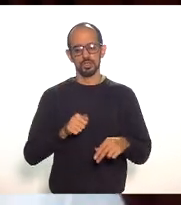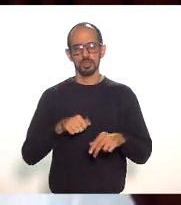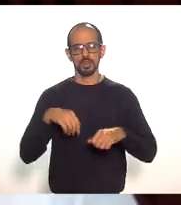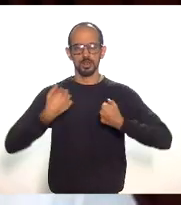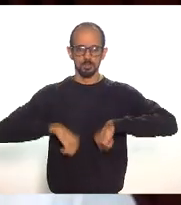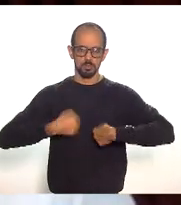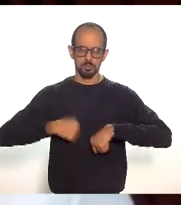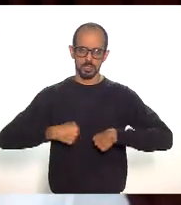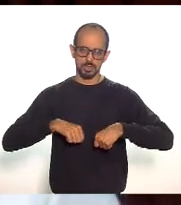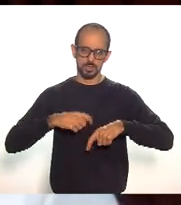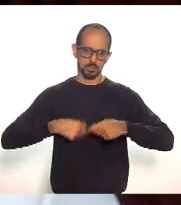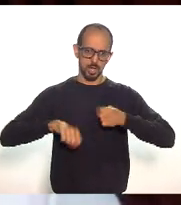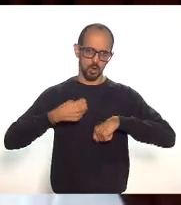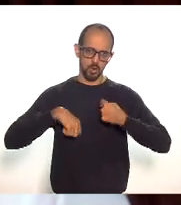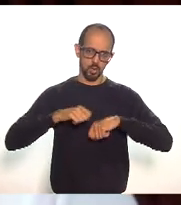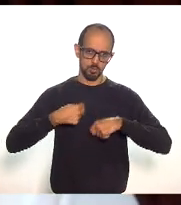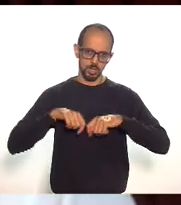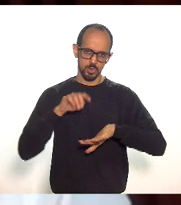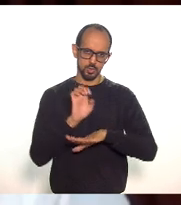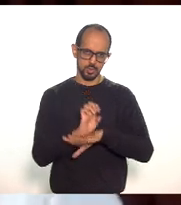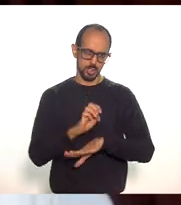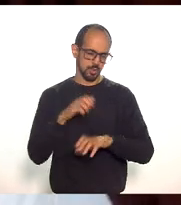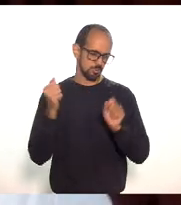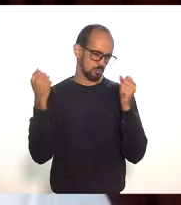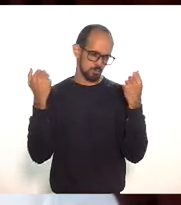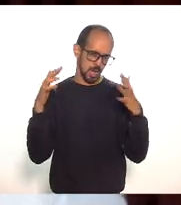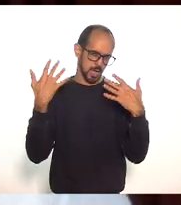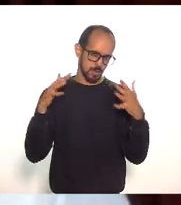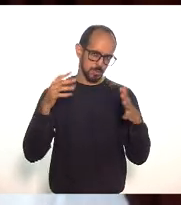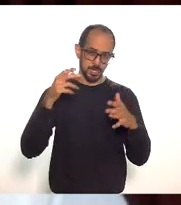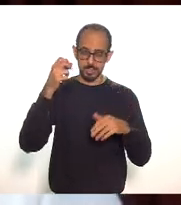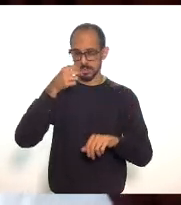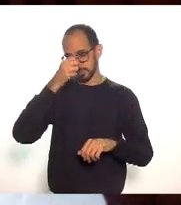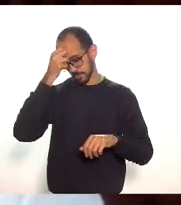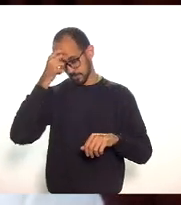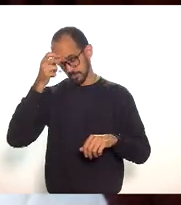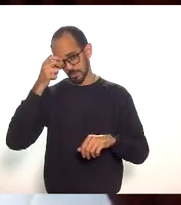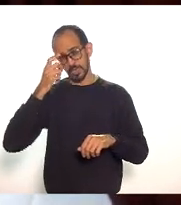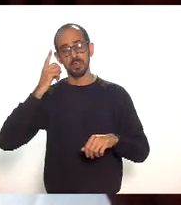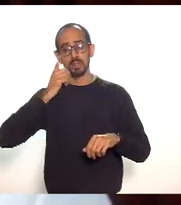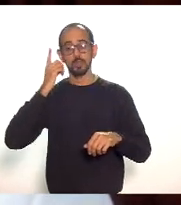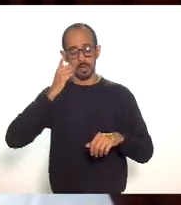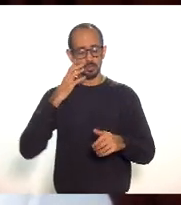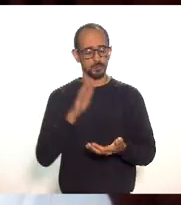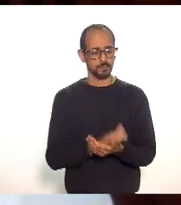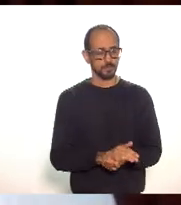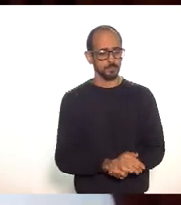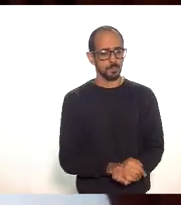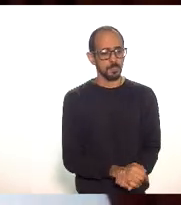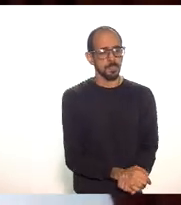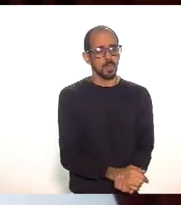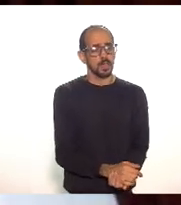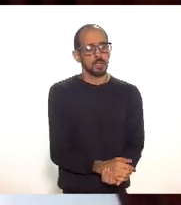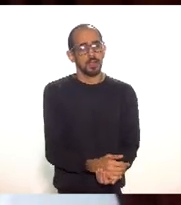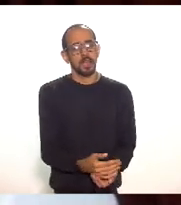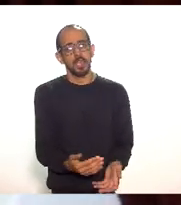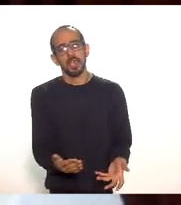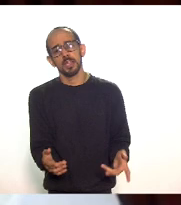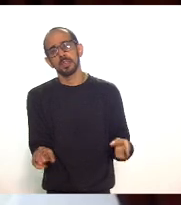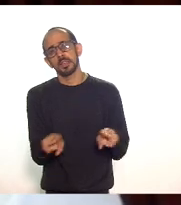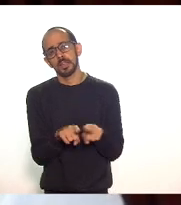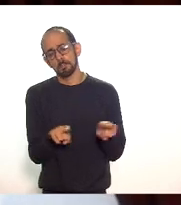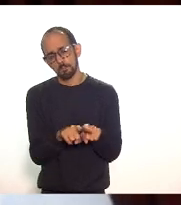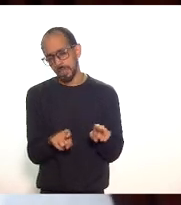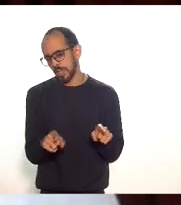economia e para a cultura do nosso Estado. Parabéns, deputado Eurico, obrigado pela coautoria. Segundo registro, quero fazer voz ao que disse o deputado